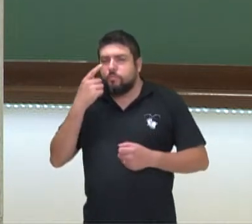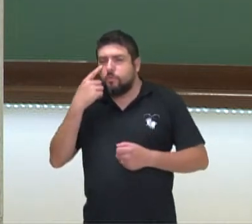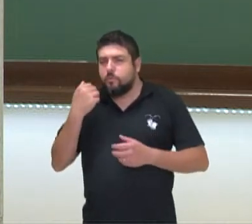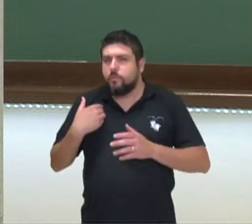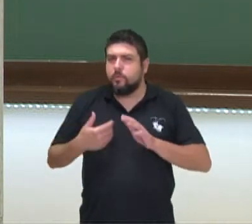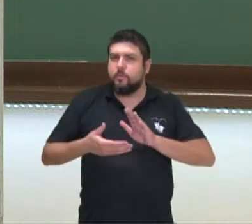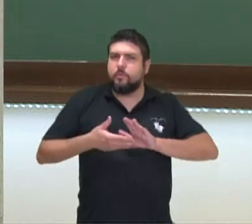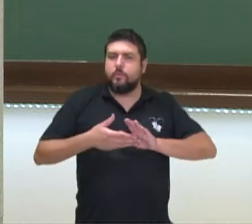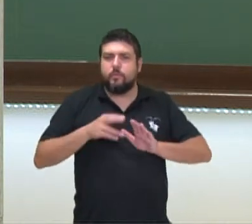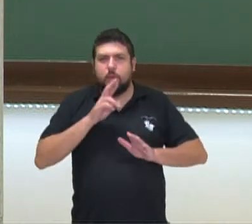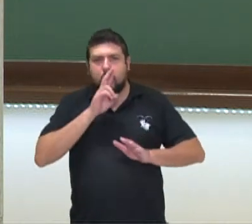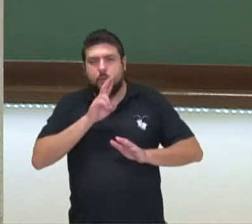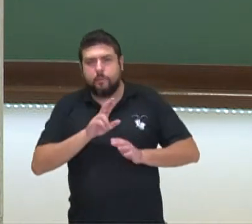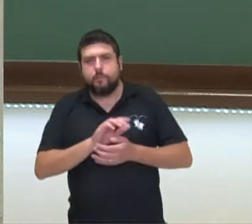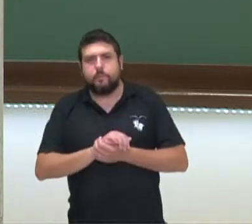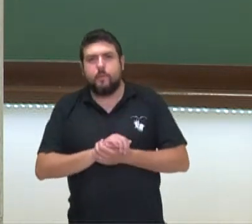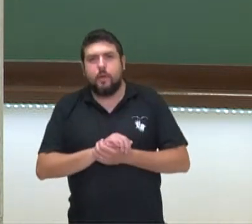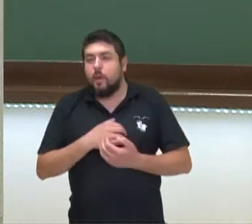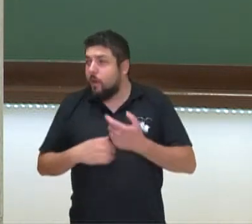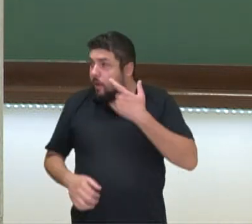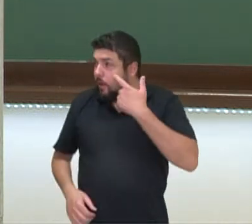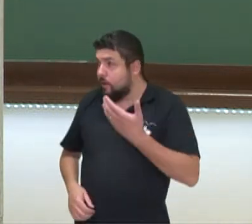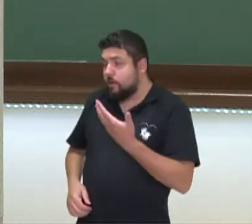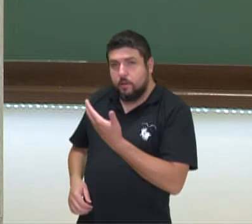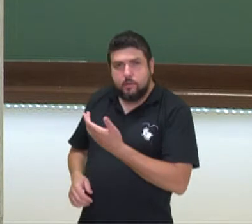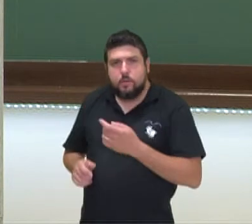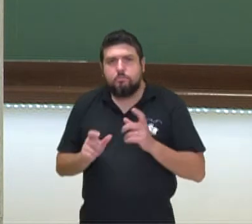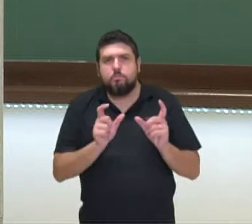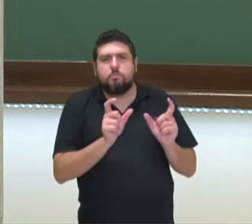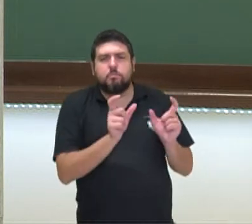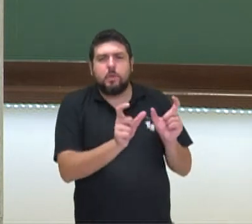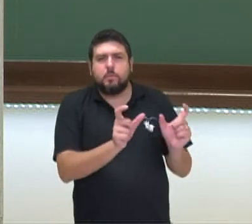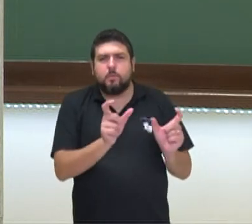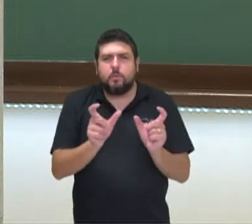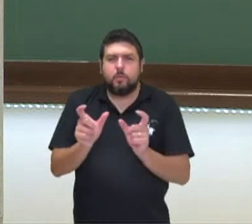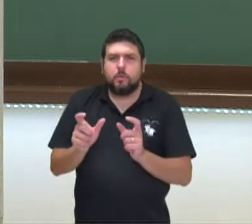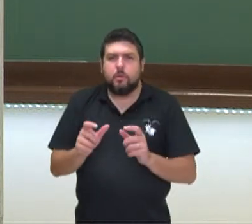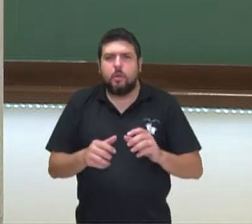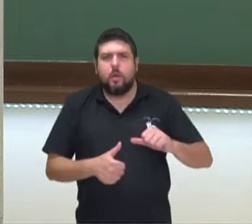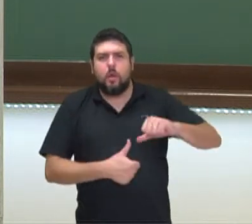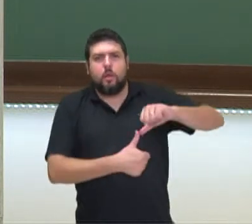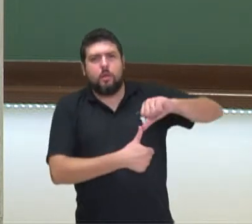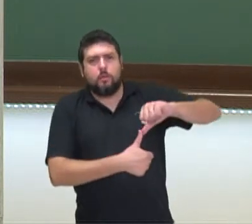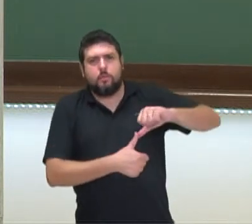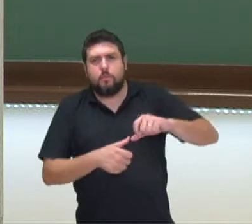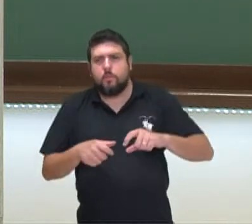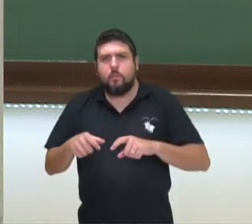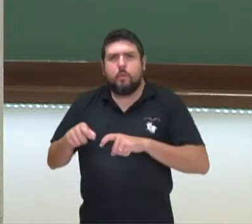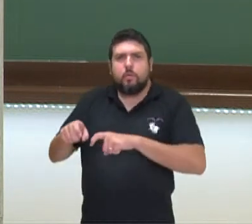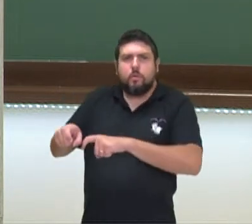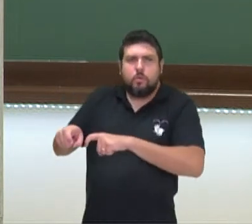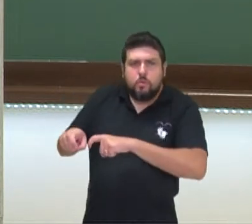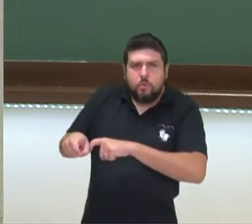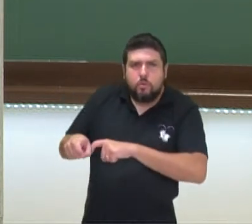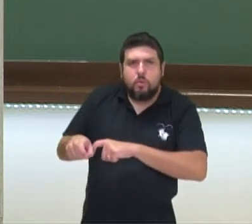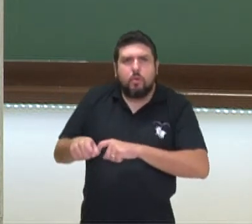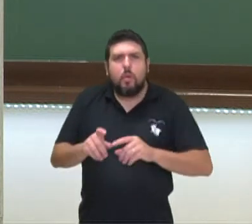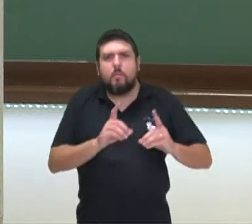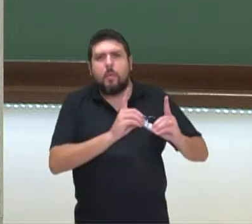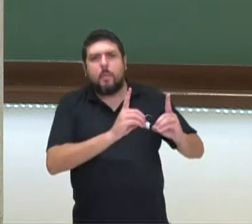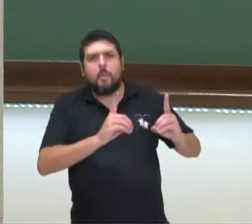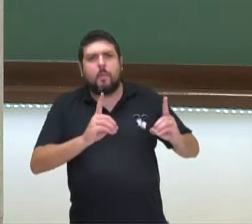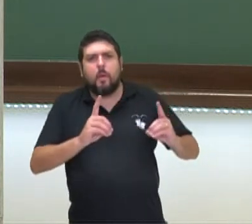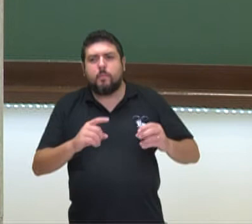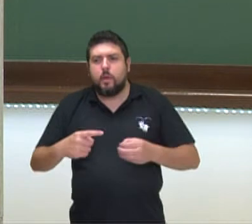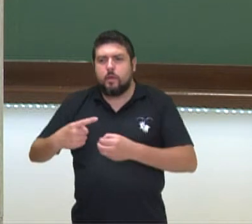né? A gente tem ali um conjunto de palavras, América Central, agricultura, politeísta e cidade-estado, para que a gente escreva uma